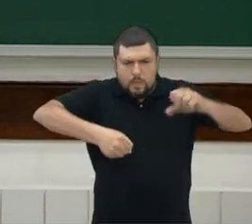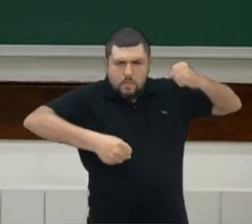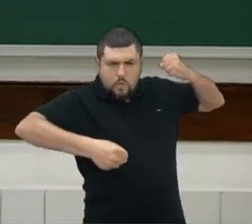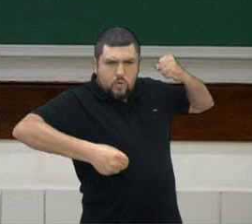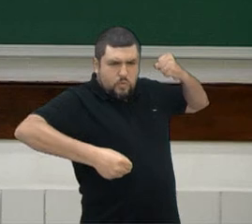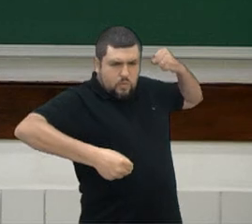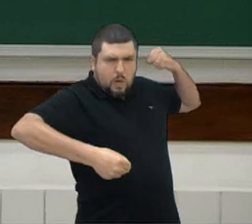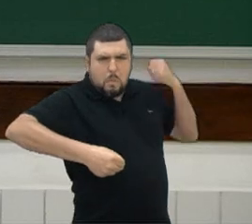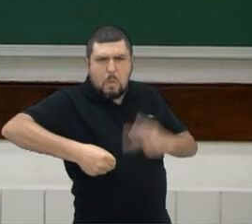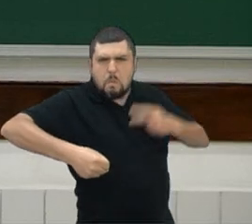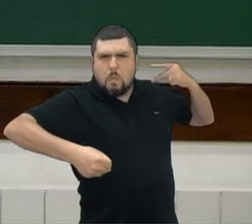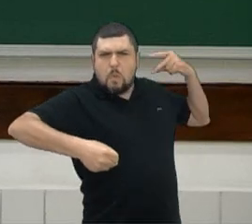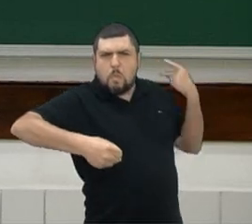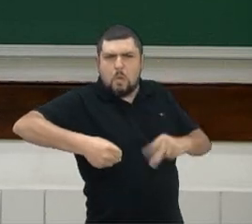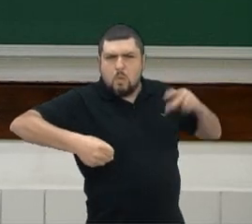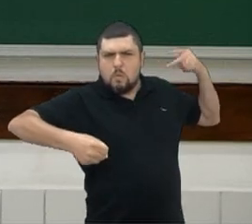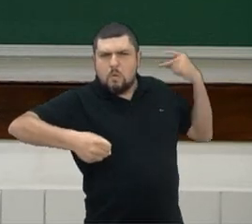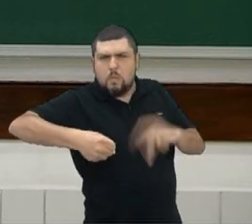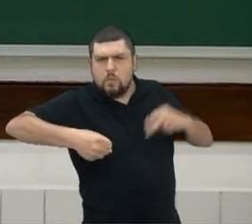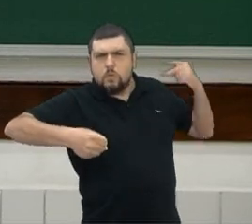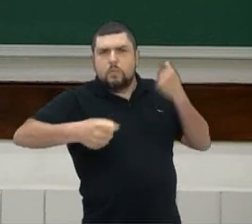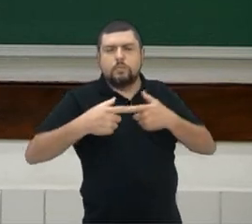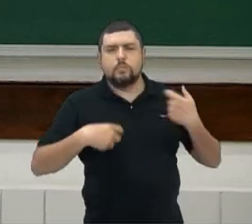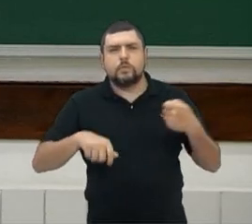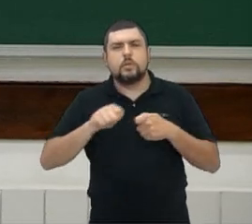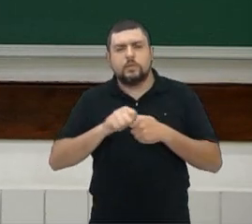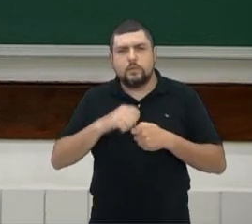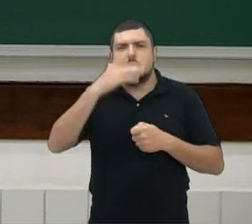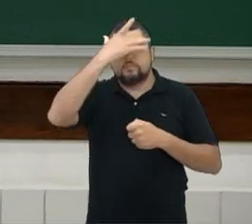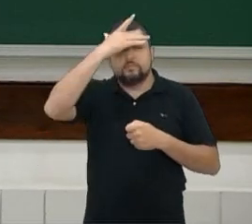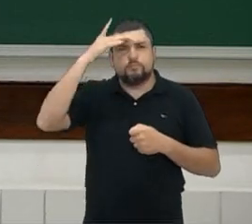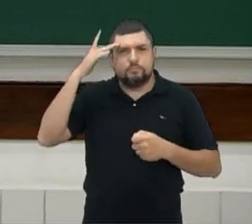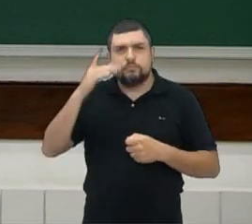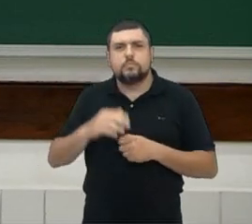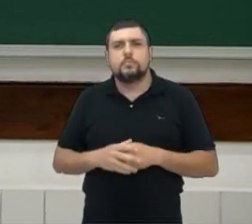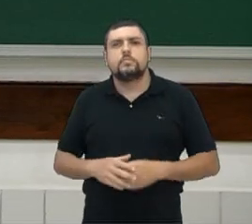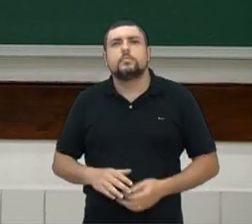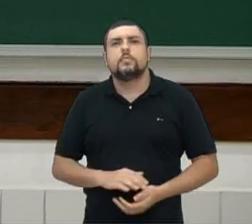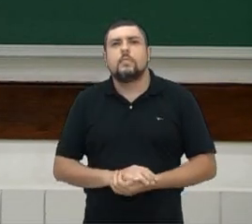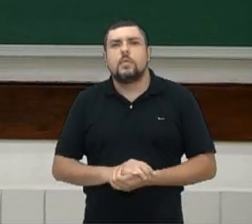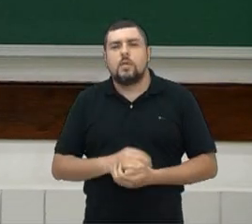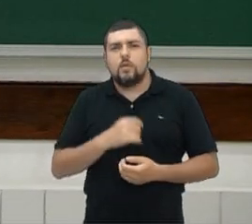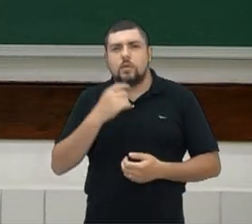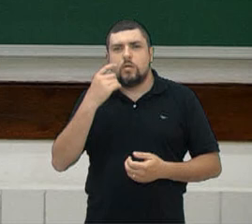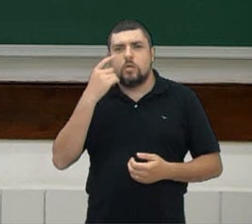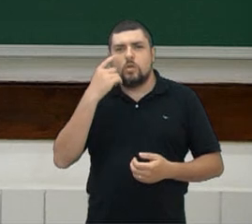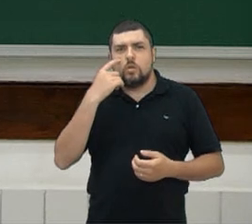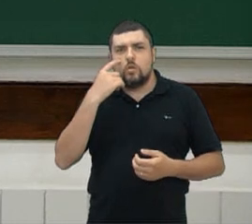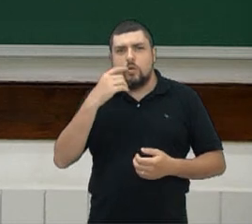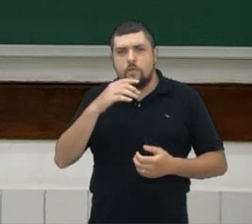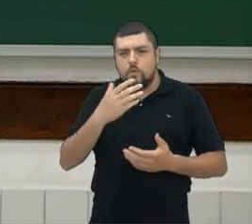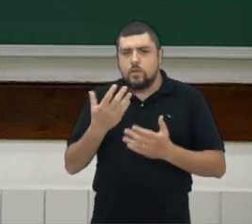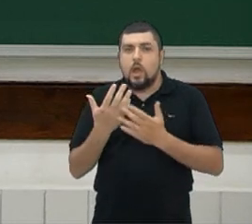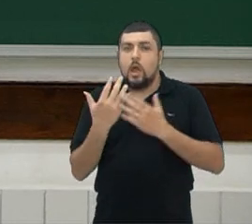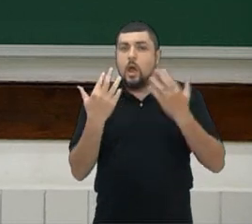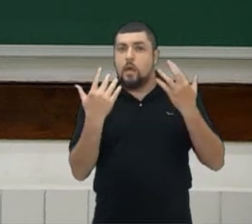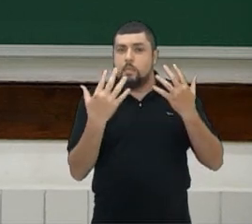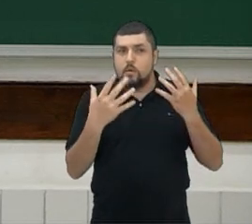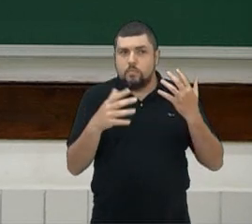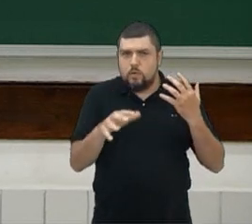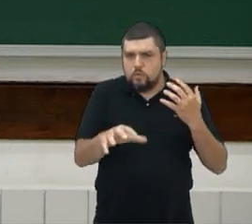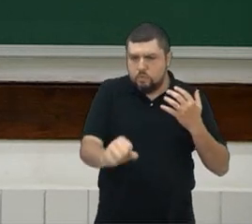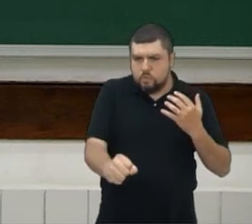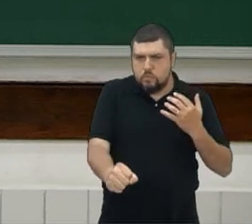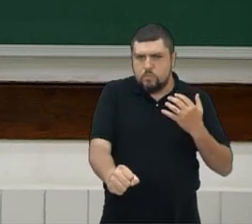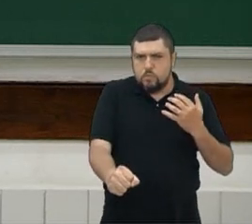ela está ali chicoteando, né, batendo nos seus inimigos. Outra mão aqui erguida, outra mão baixada, a rainha segurando